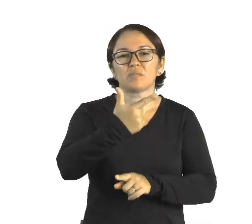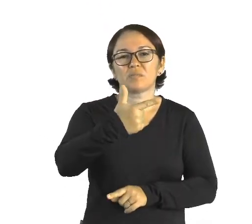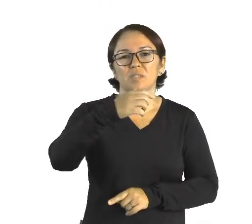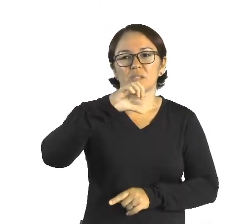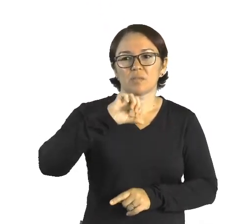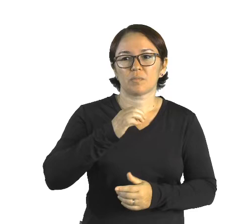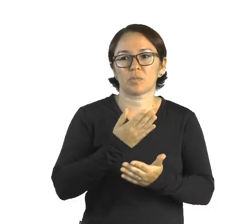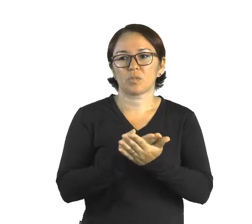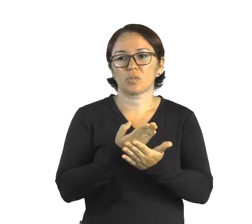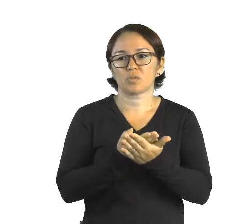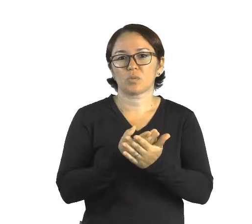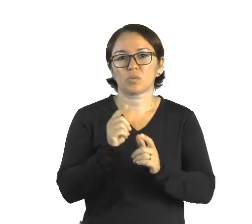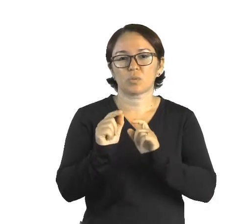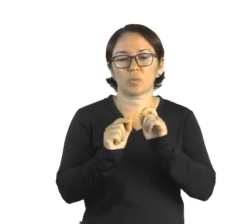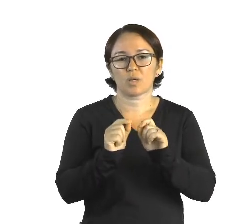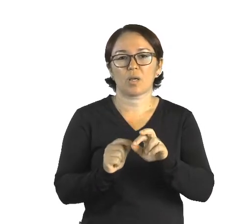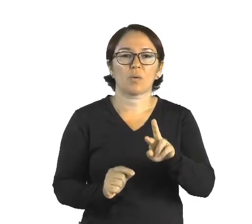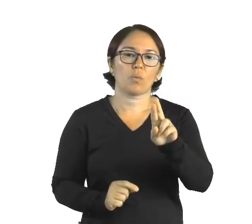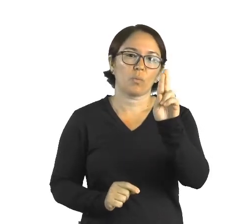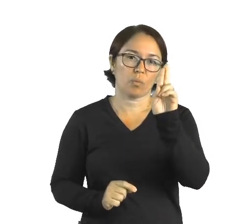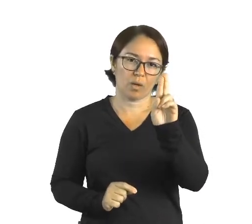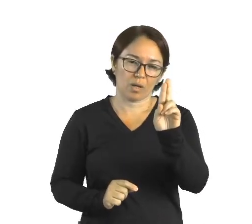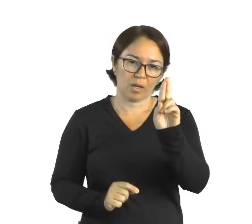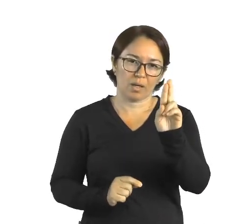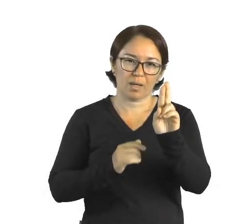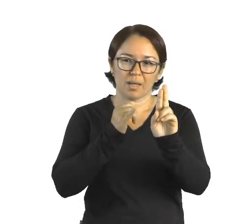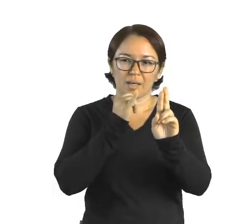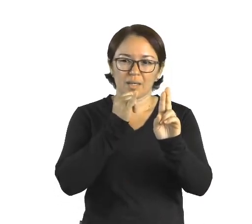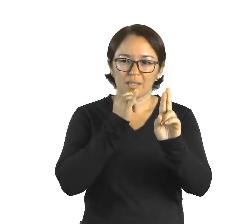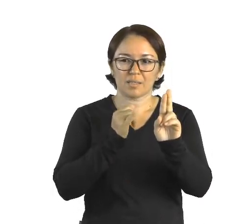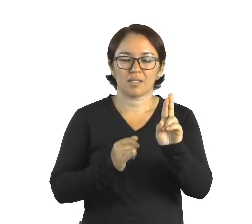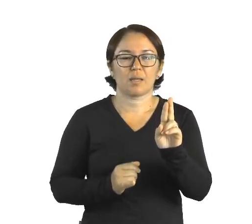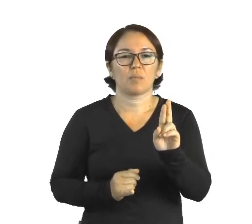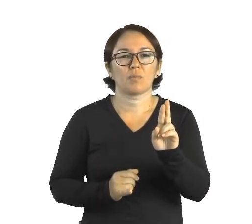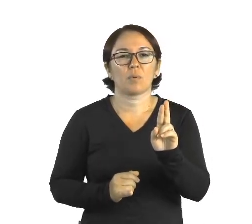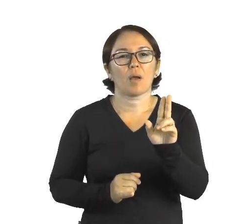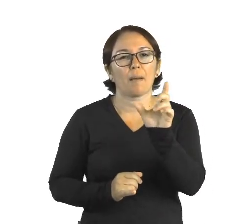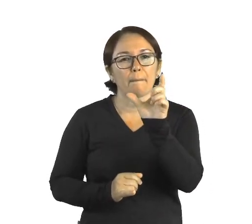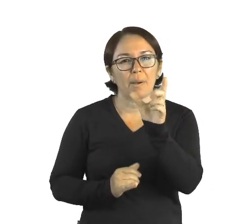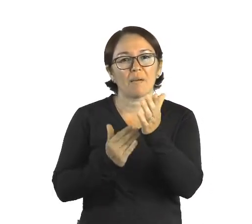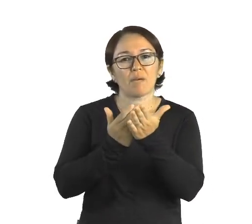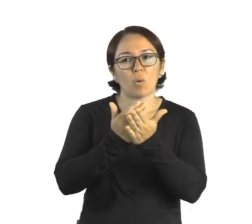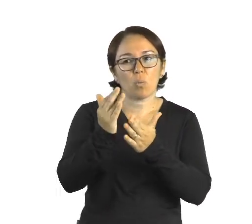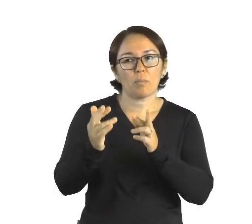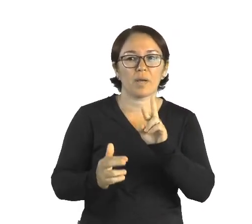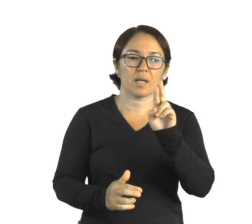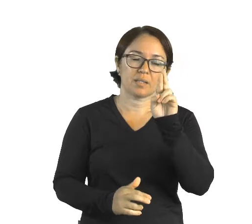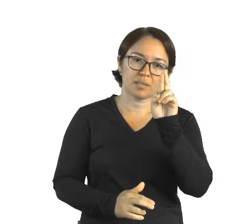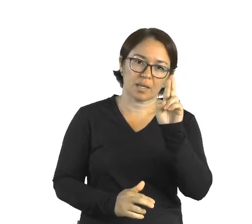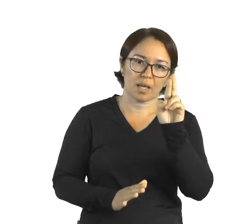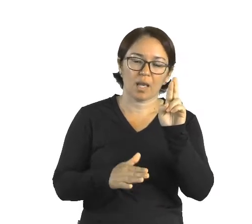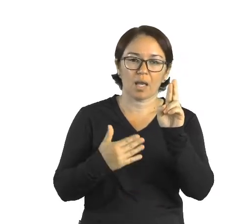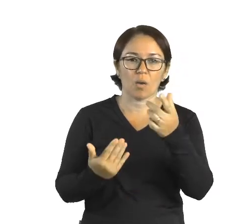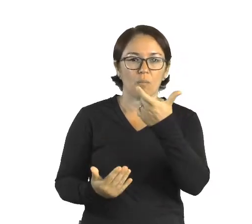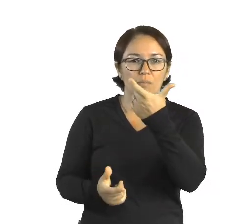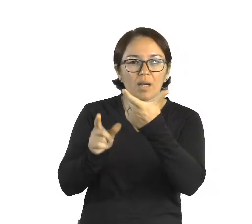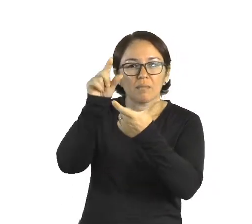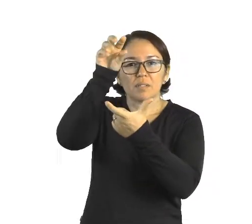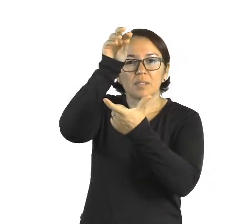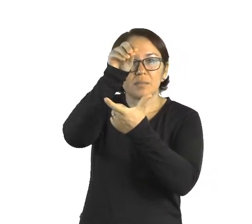R. O R no início, o R no meio de 2 vogais sozinho ou acompanhado com seu irmão gêmeo, né? Outro